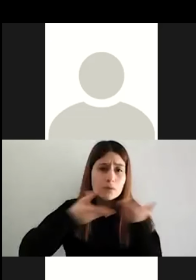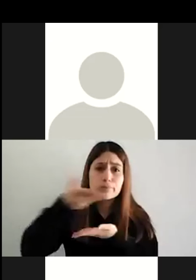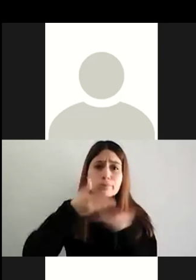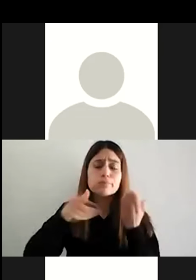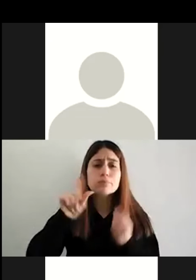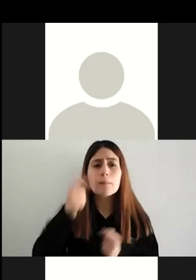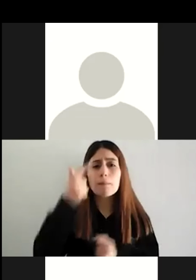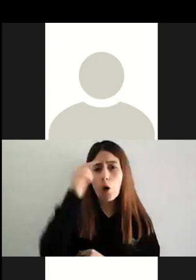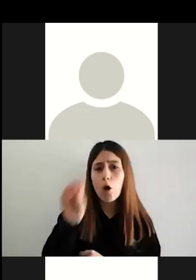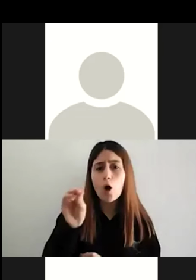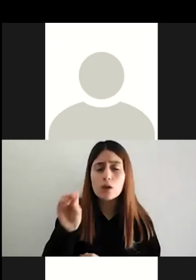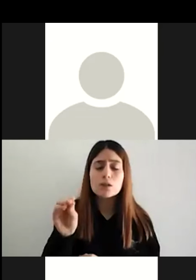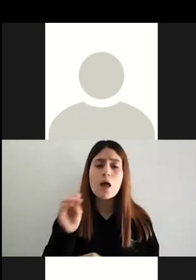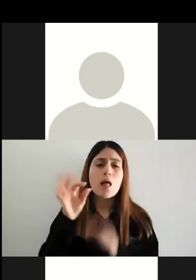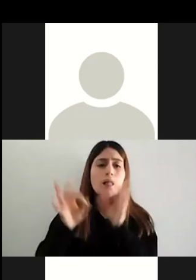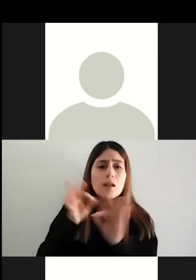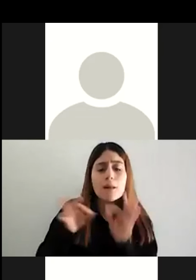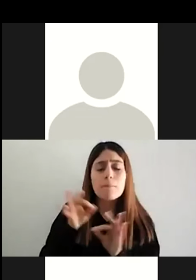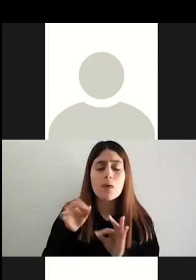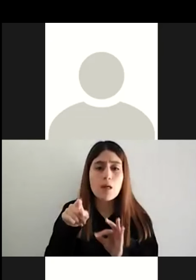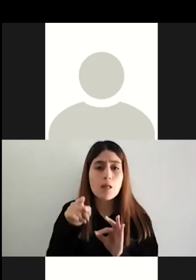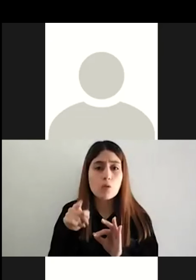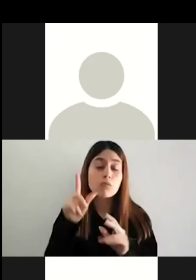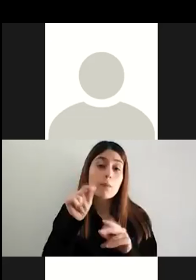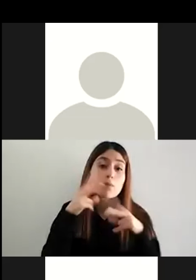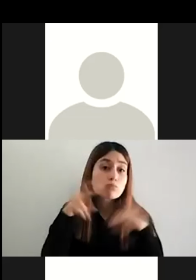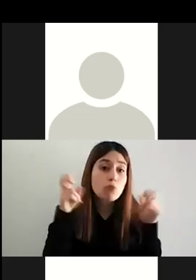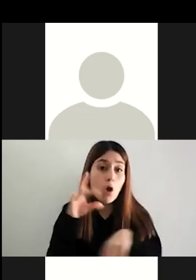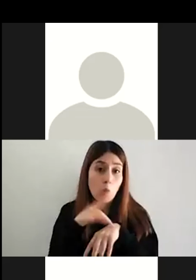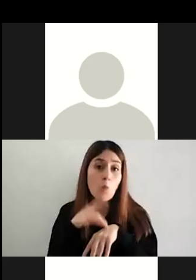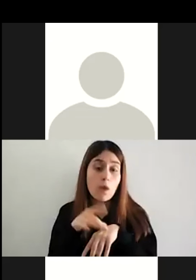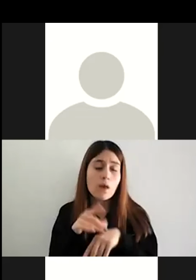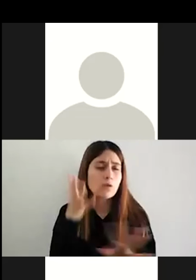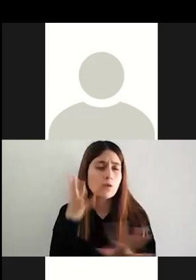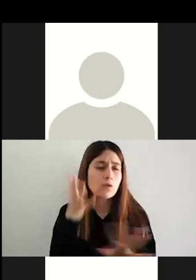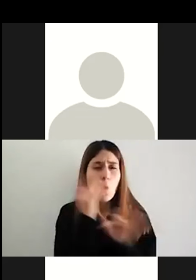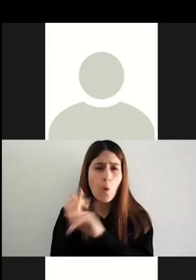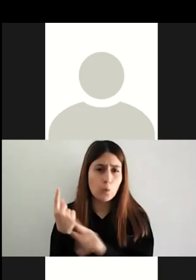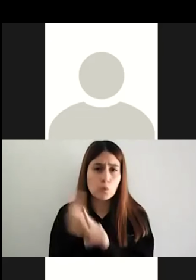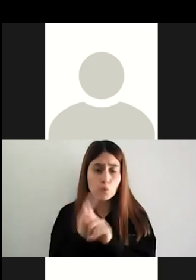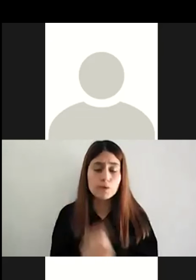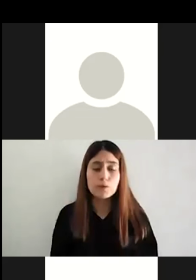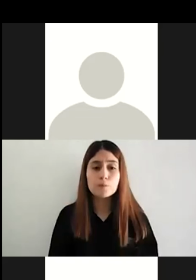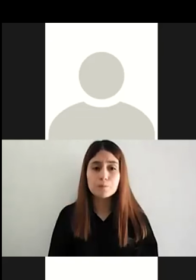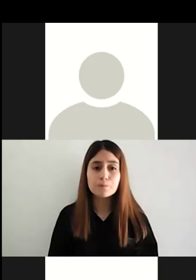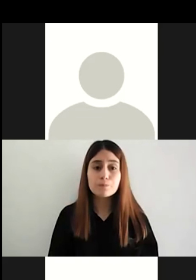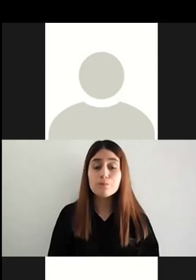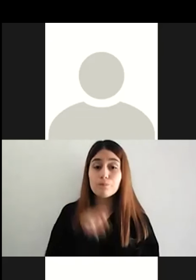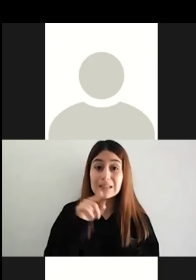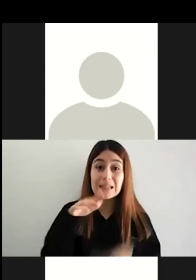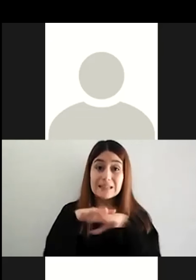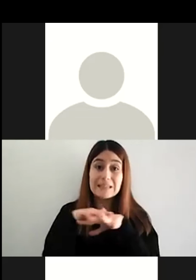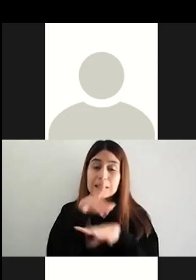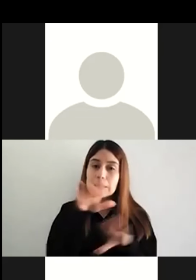de aconselhamento no tratamento de um diagnóstico, entre outras funções. Estas redes